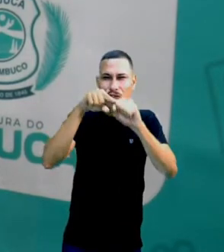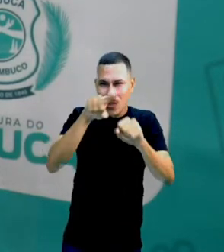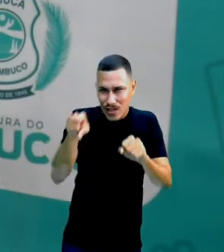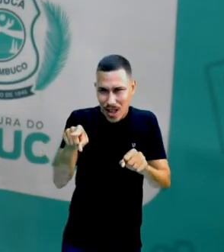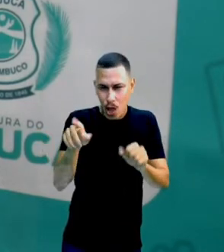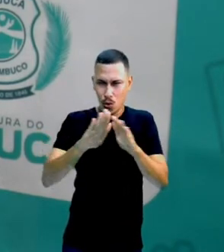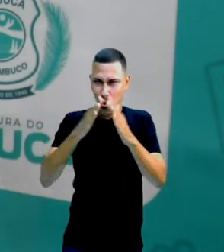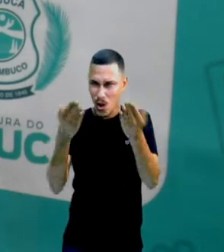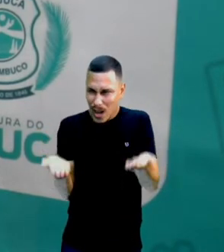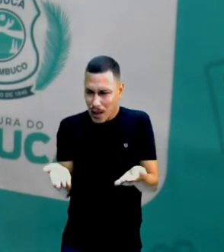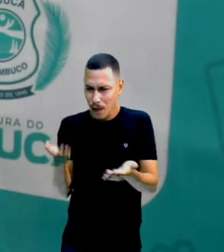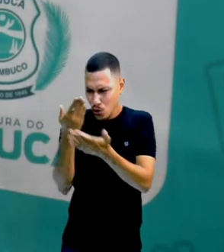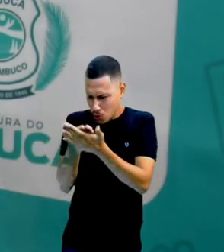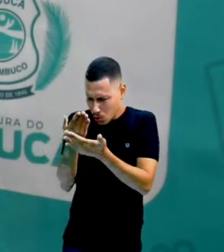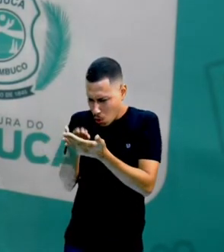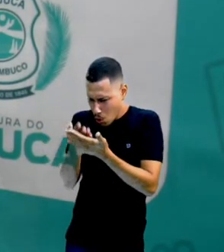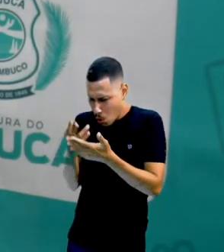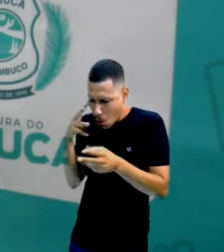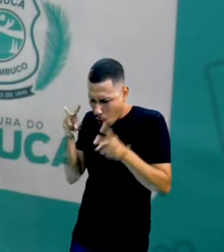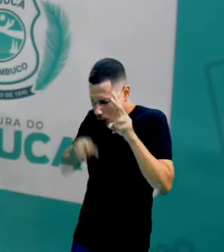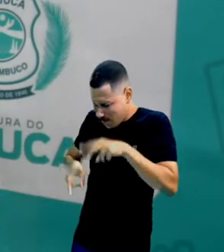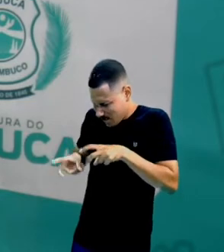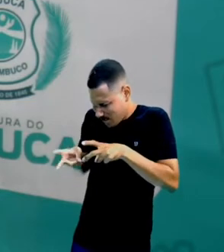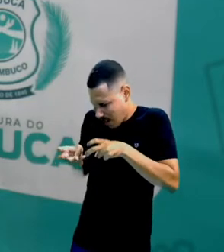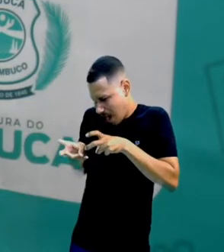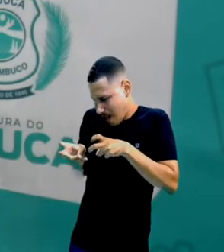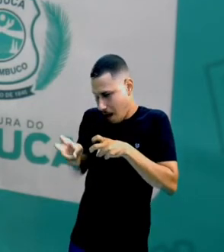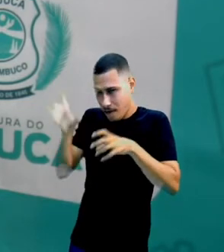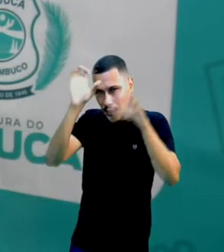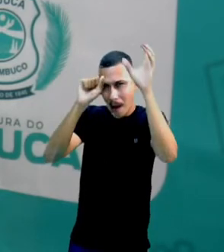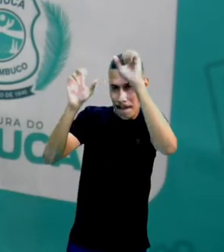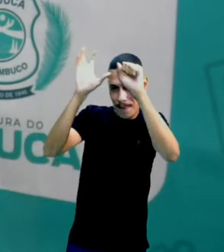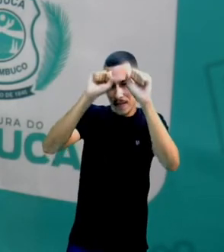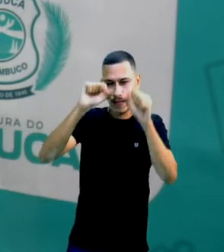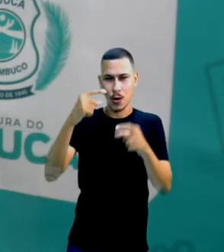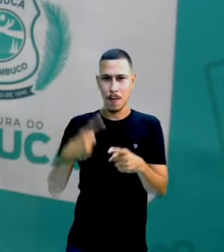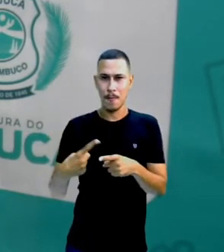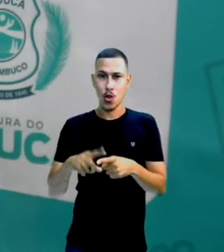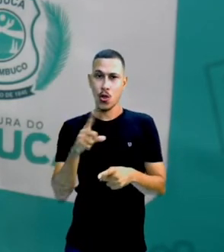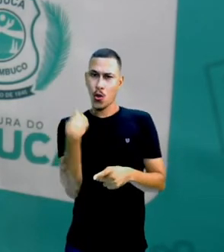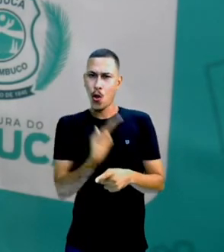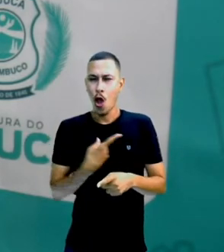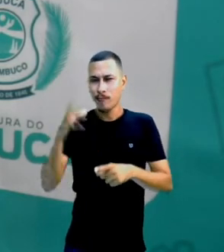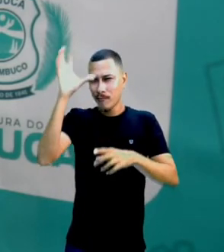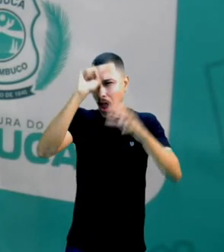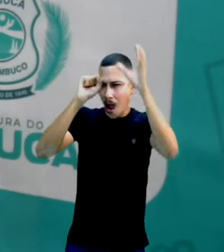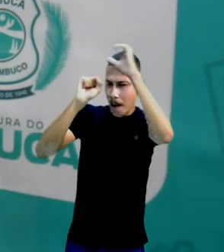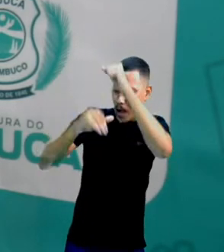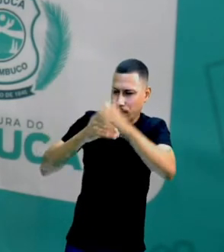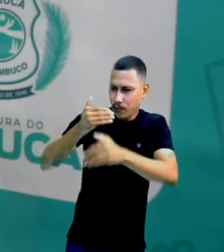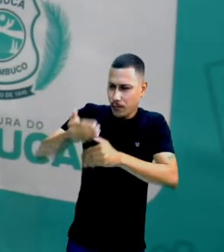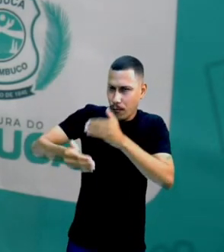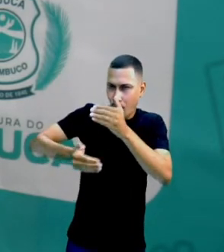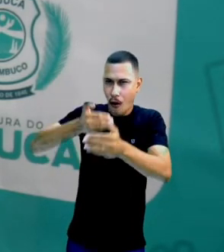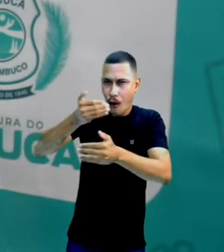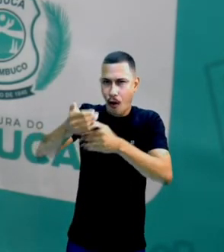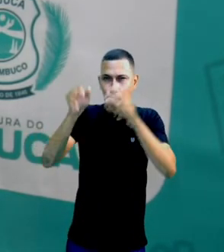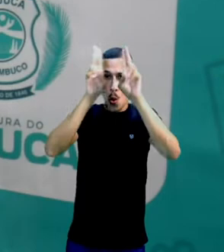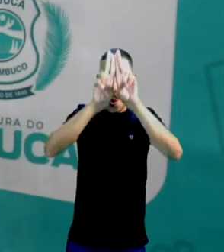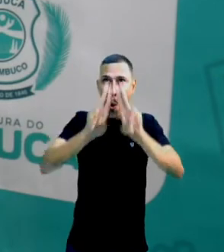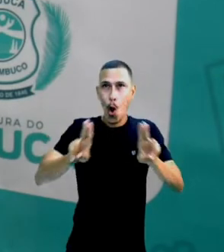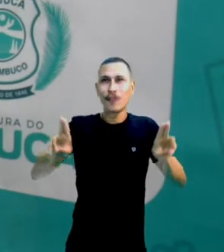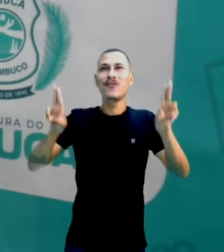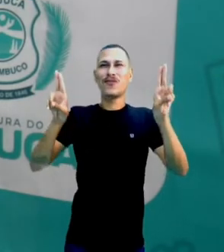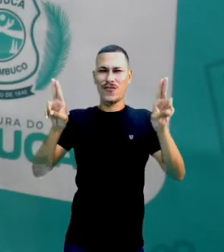livro didático e aprender mais e mais. Porque quanto mais a gente aprende sobre o universo,